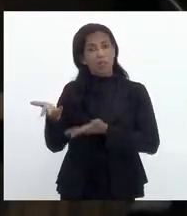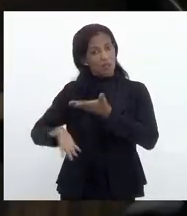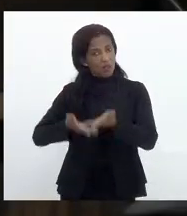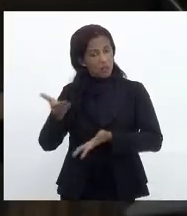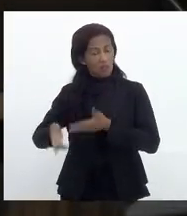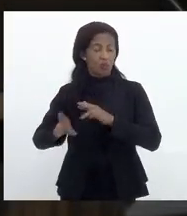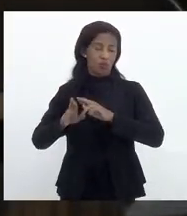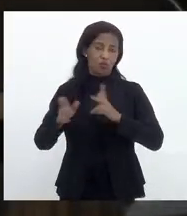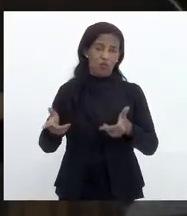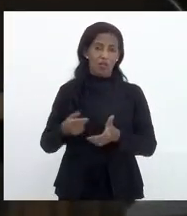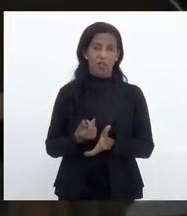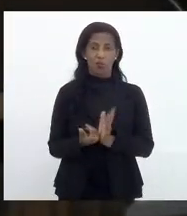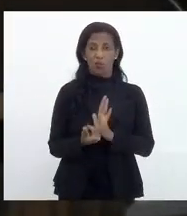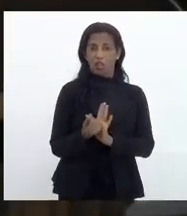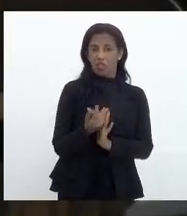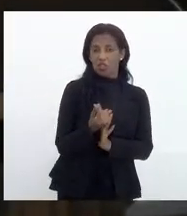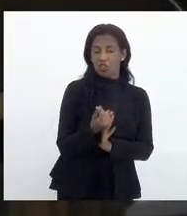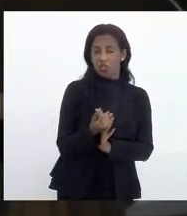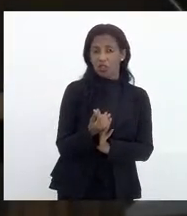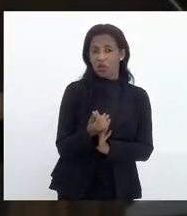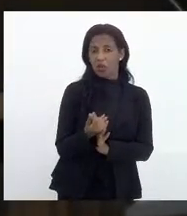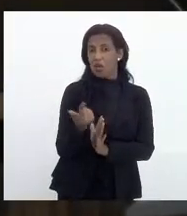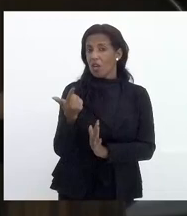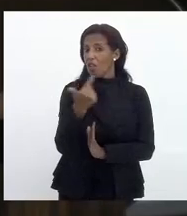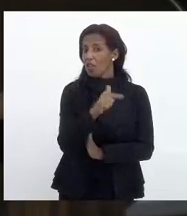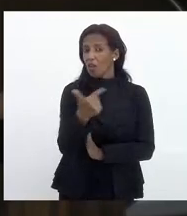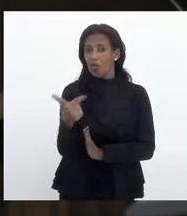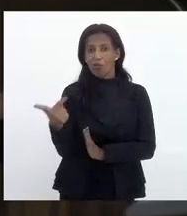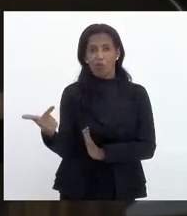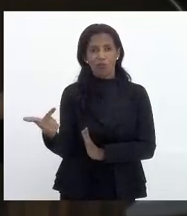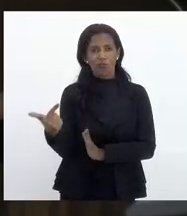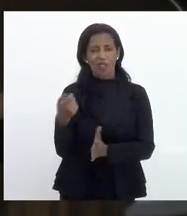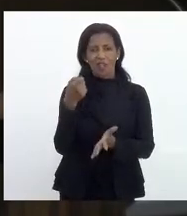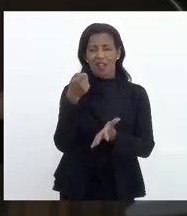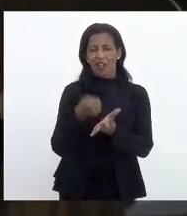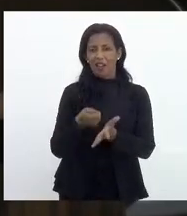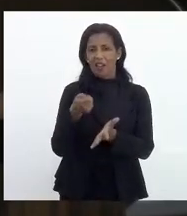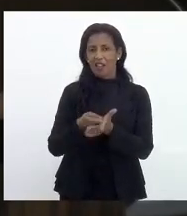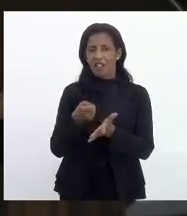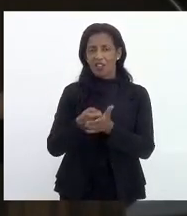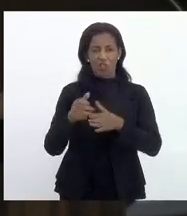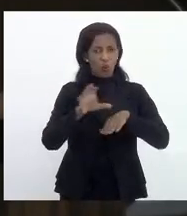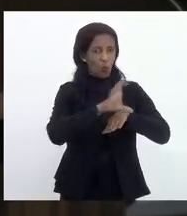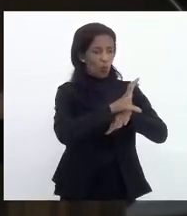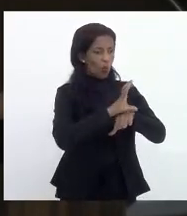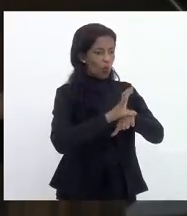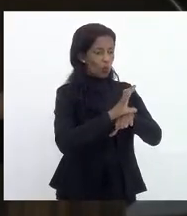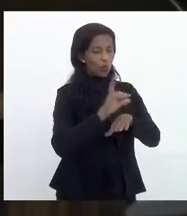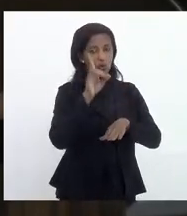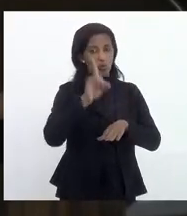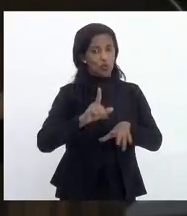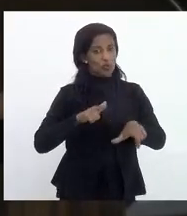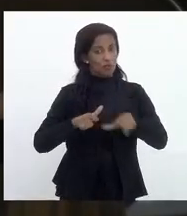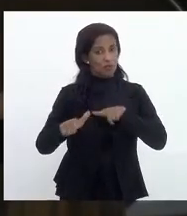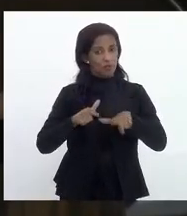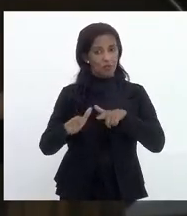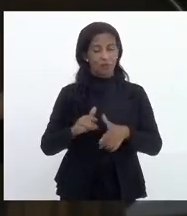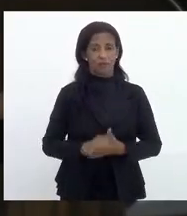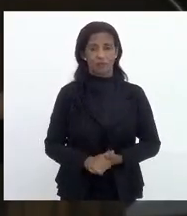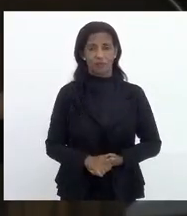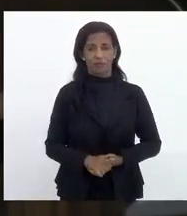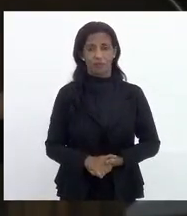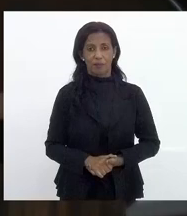porque na questão financeira Eles não têm às garantias constitucionais dos Direitos Trabalhistas